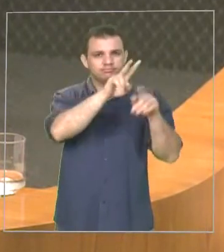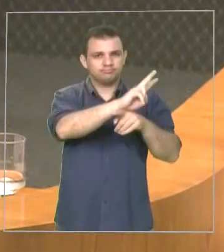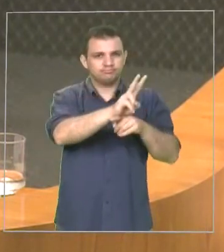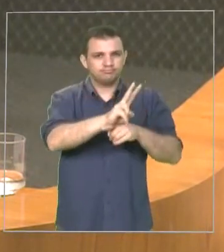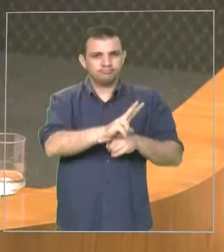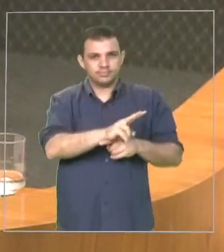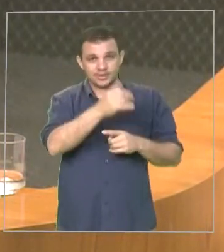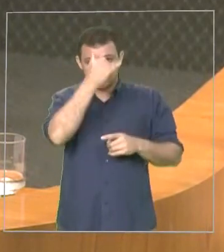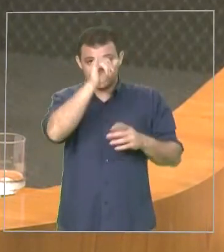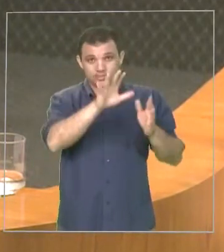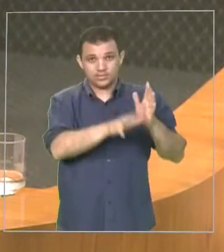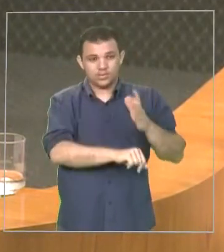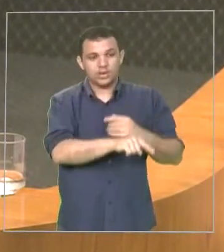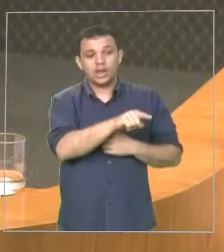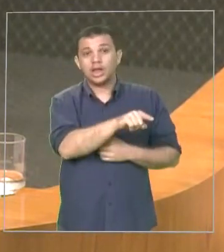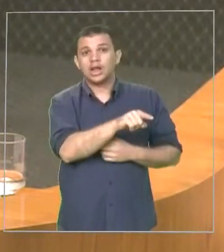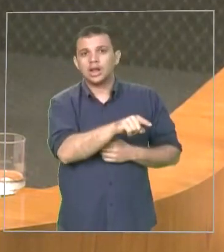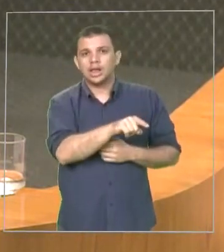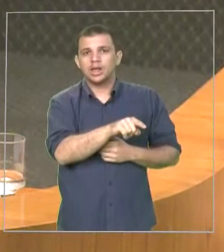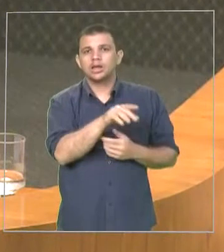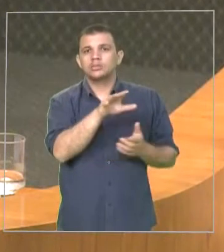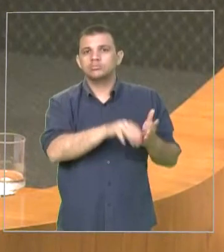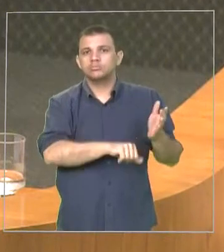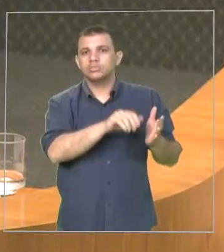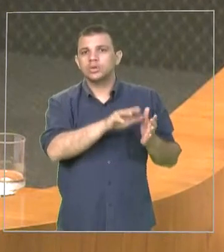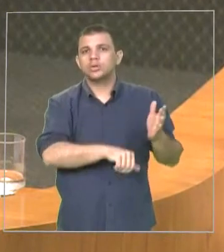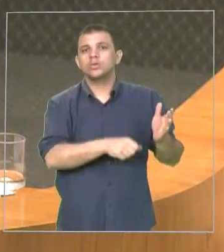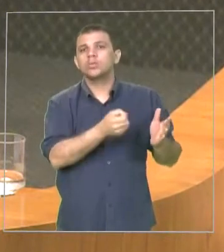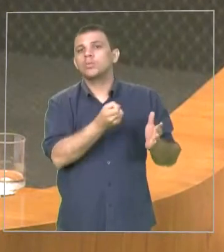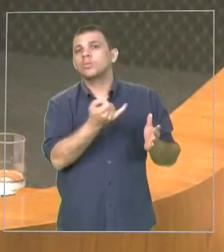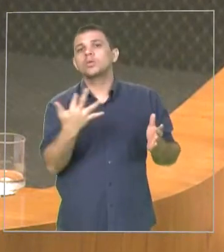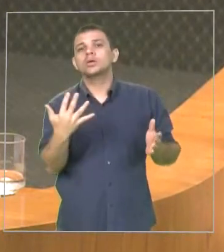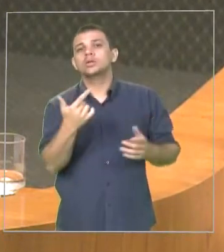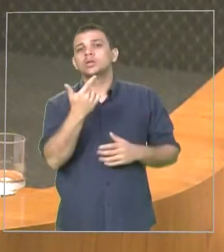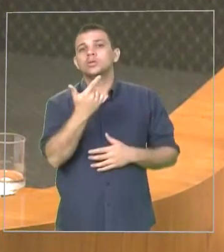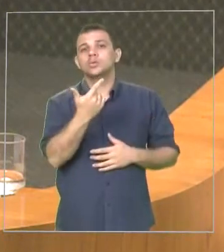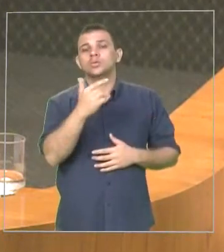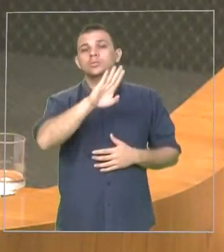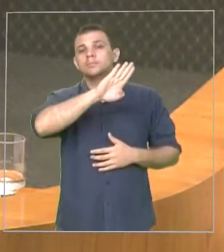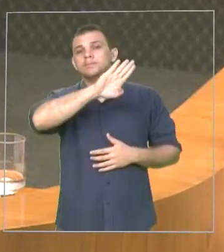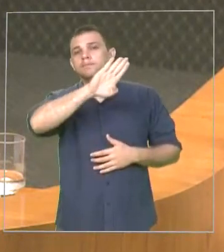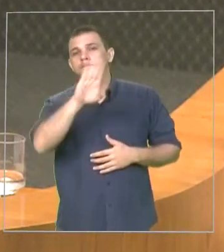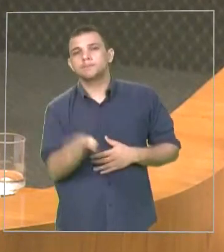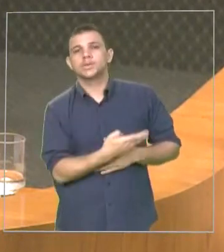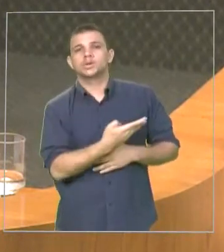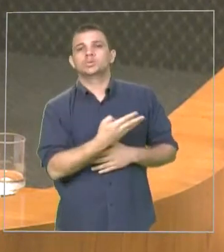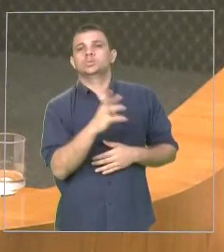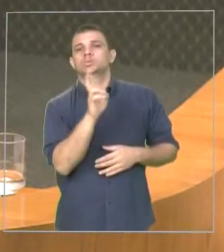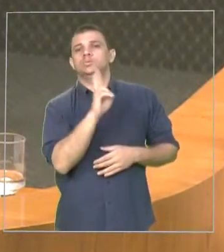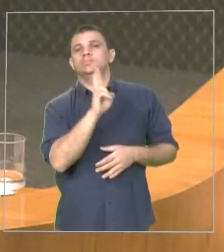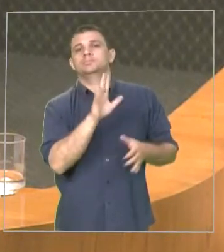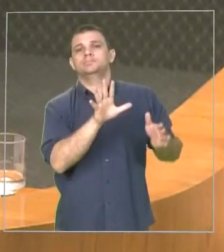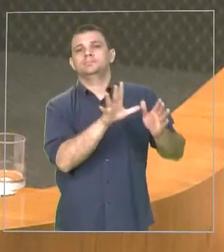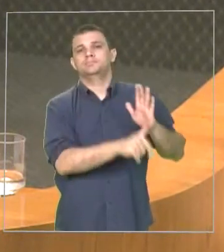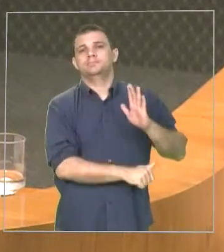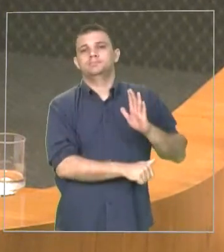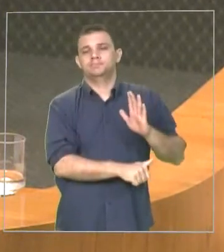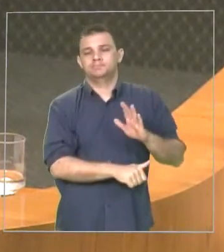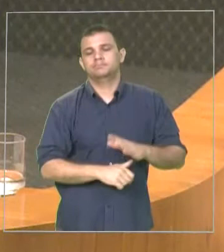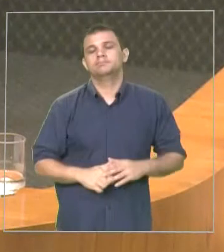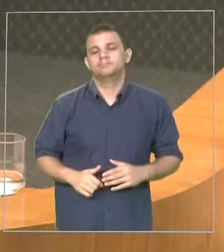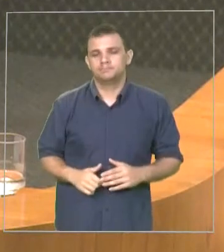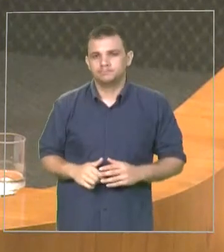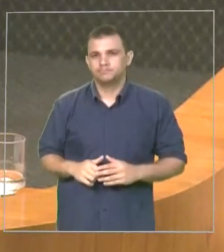os desvios na casa chegam ao valor de 2 bilhões de reais.